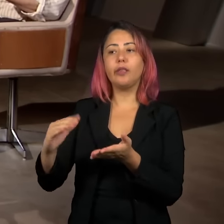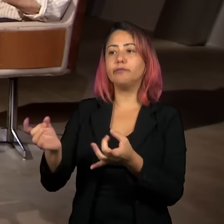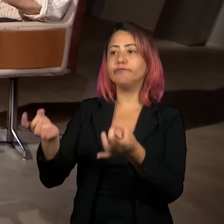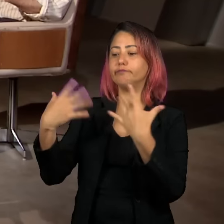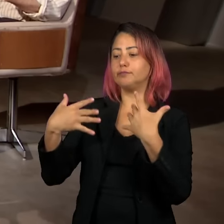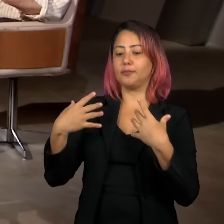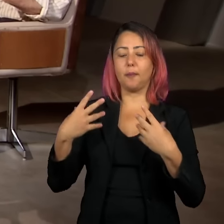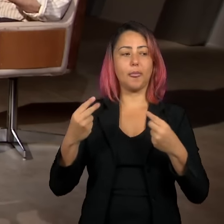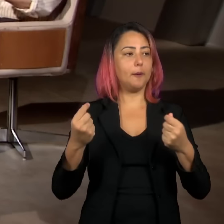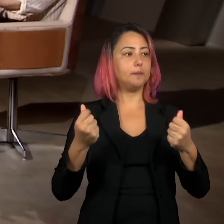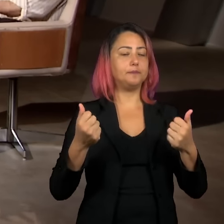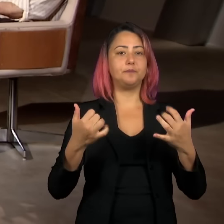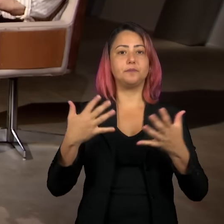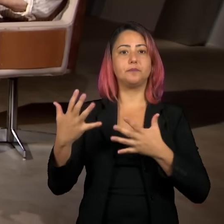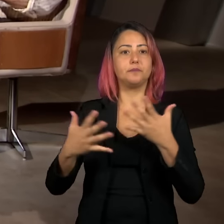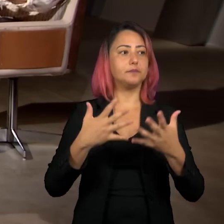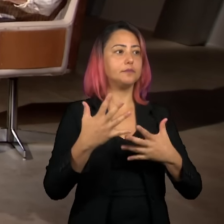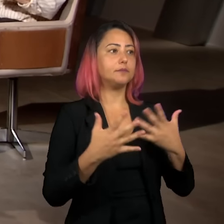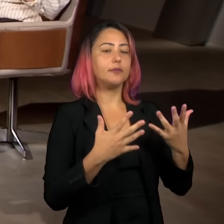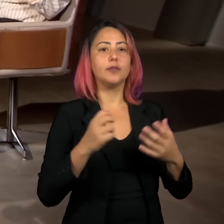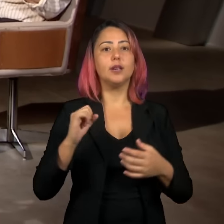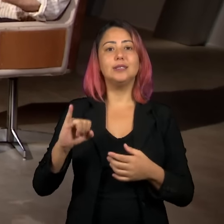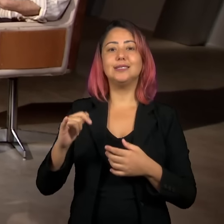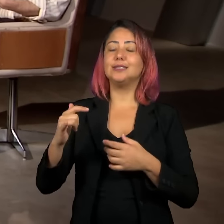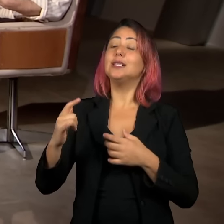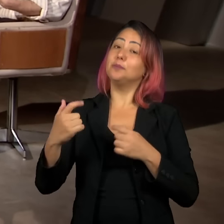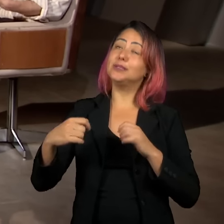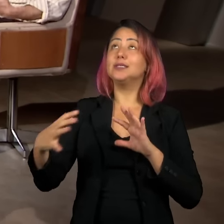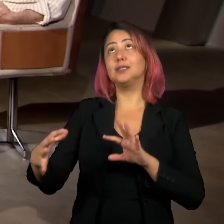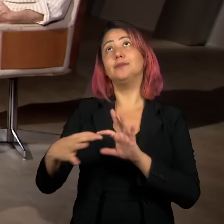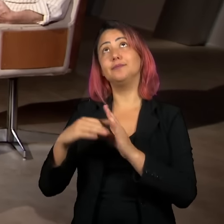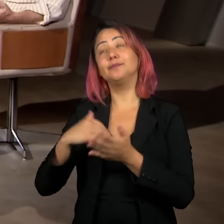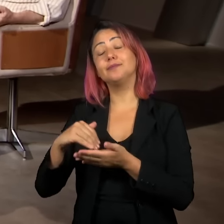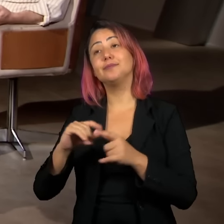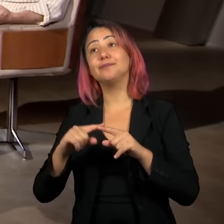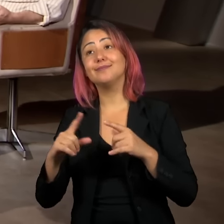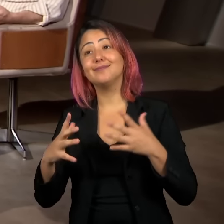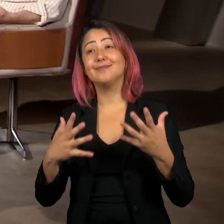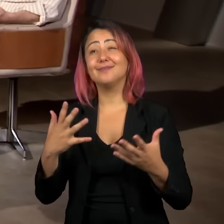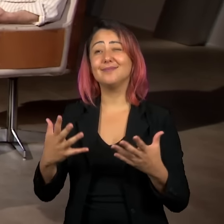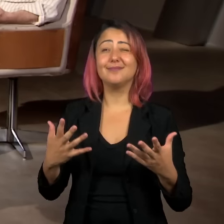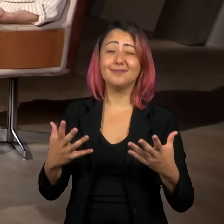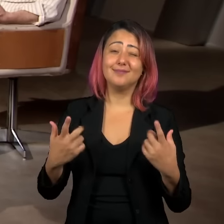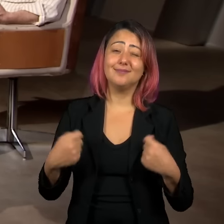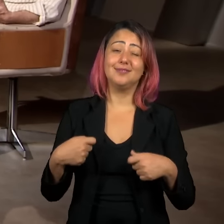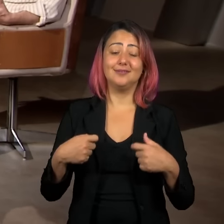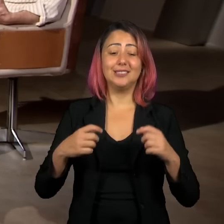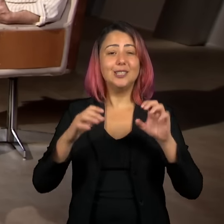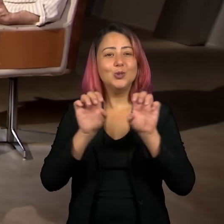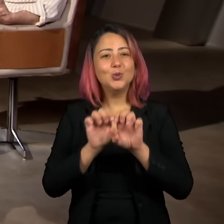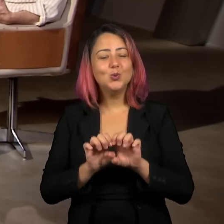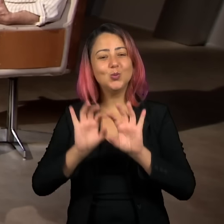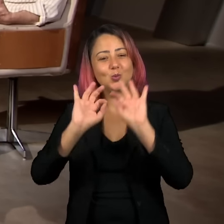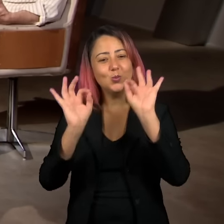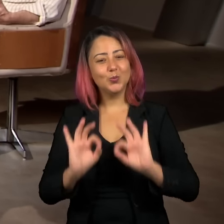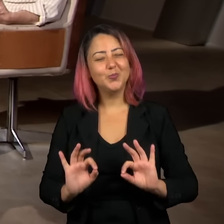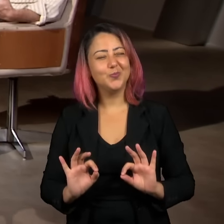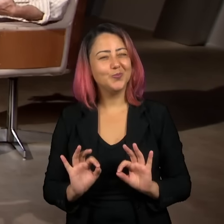lado né se não envolve a secretaria também a coisa não não funciona então assim